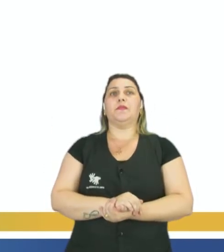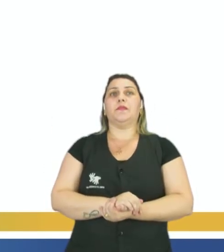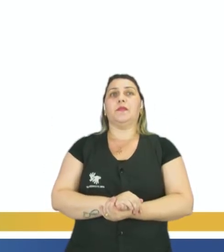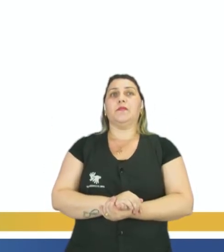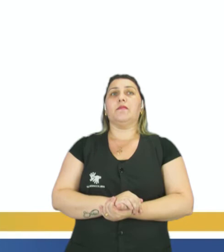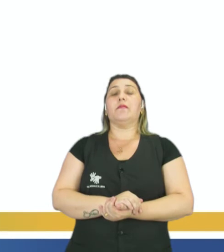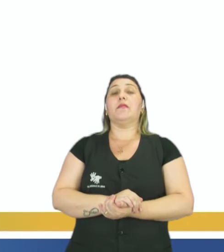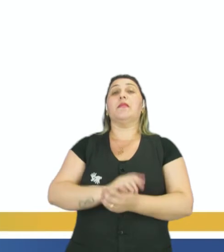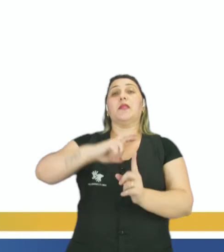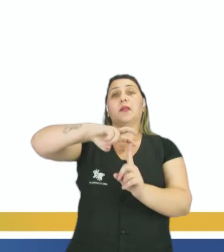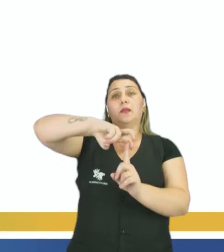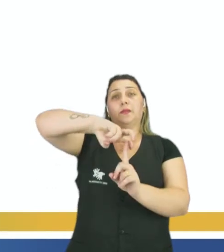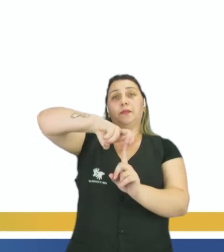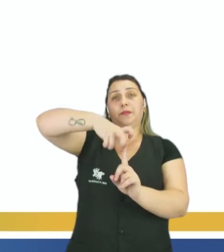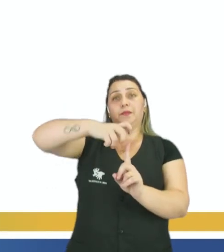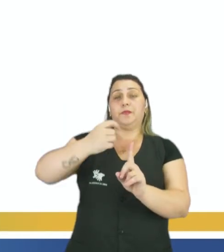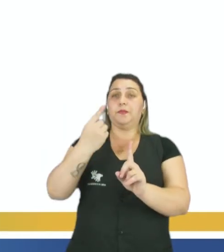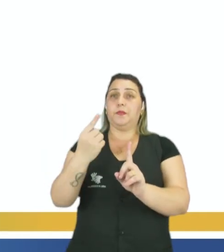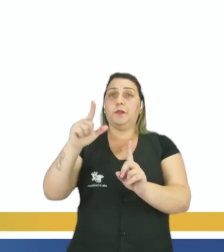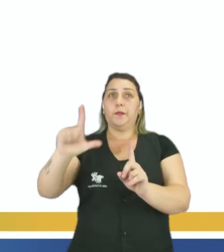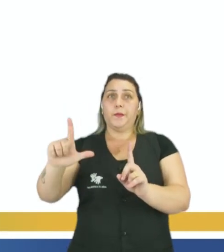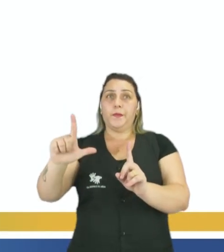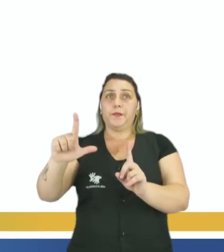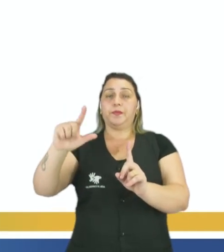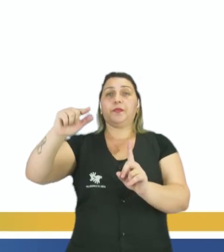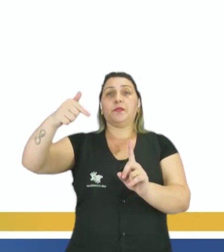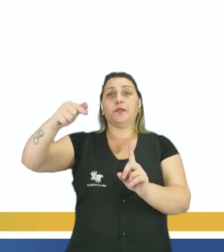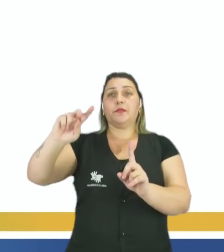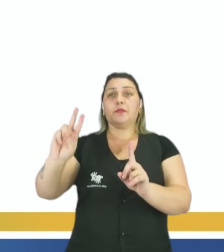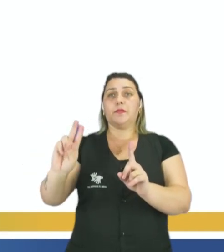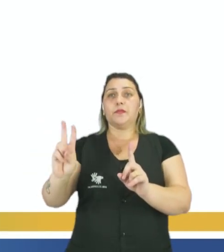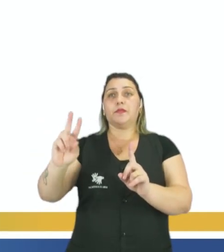a garrafa de 1 litro ela tem valor de R$